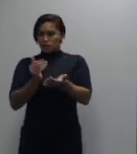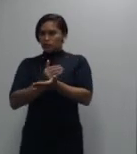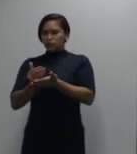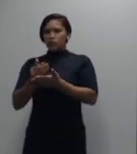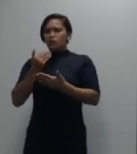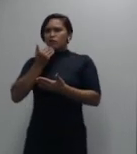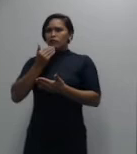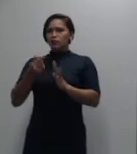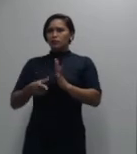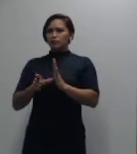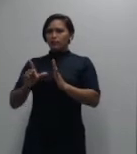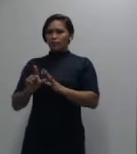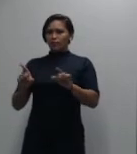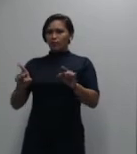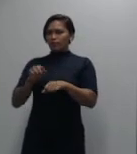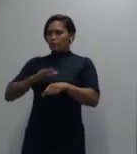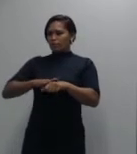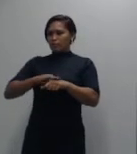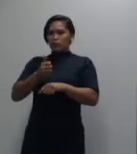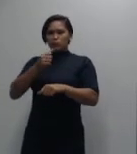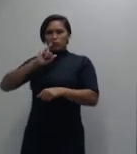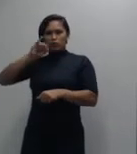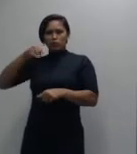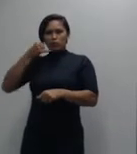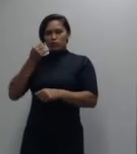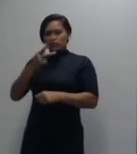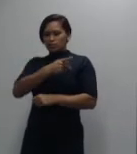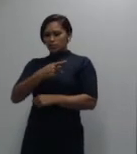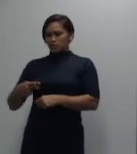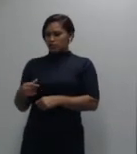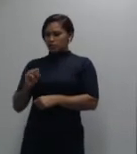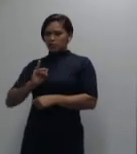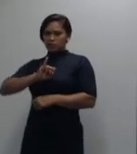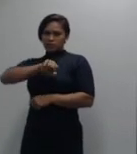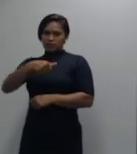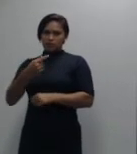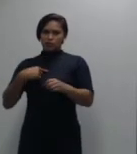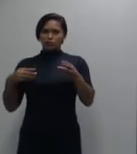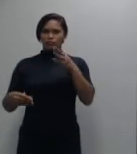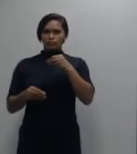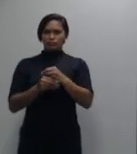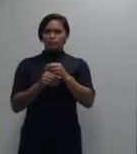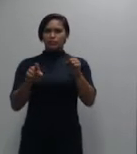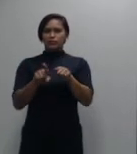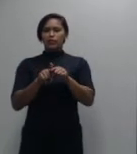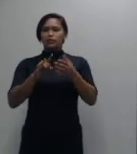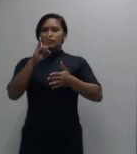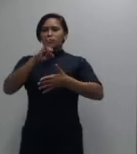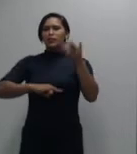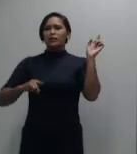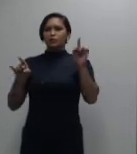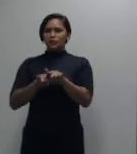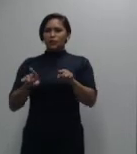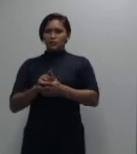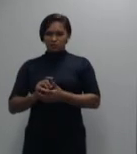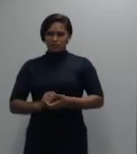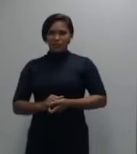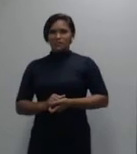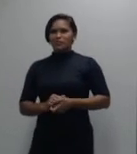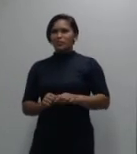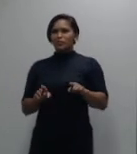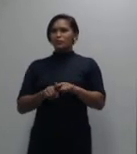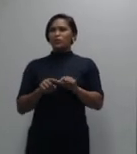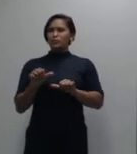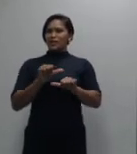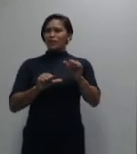solicitado mais uma oportunidade pela presidência do STJ descrição a juntada de documentação a documentação cancelada